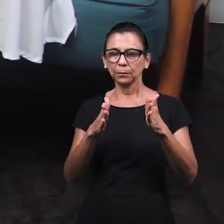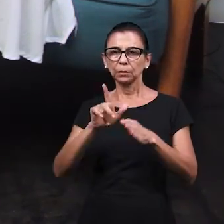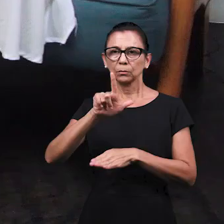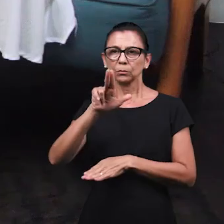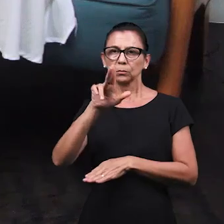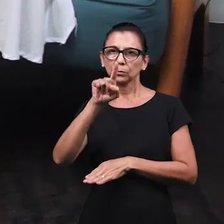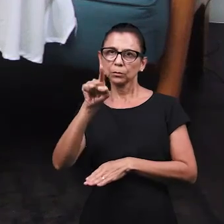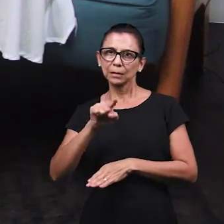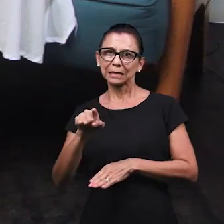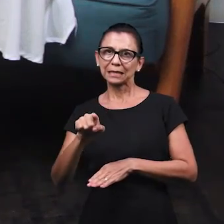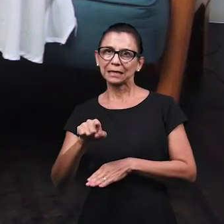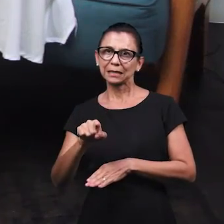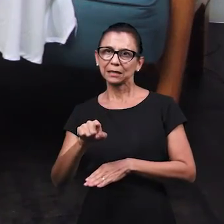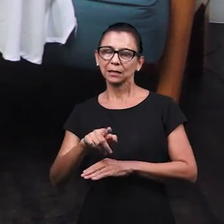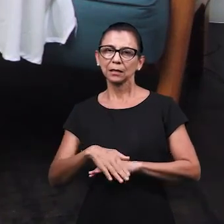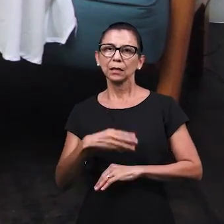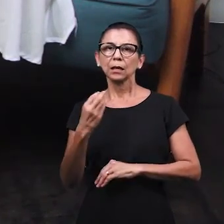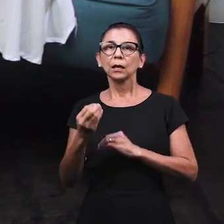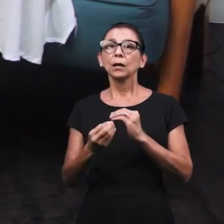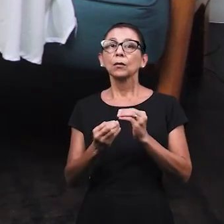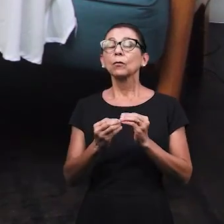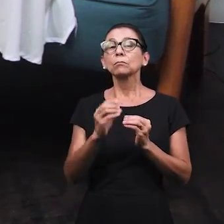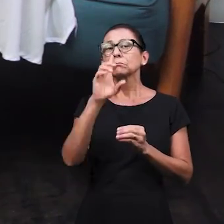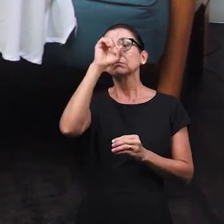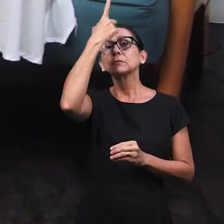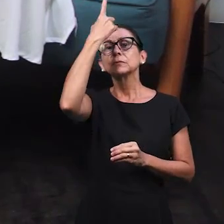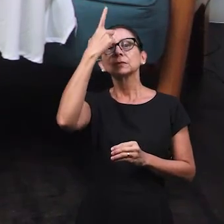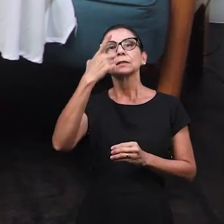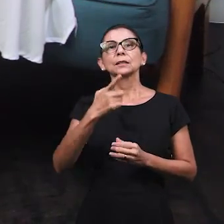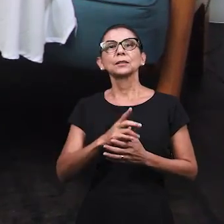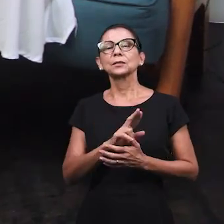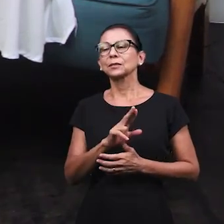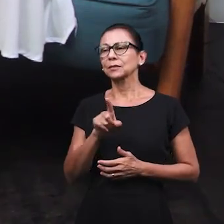Caminho. Como é que surgiu esse nome? Você quer falar?